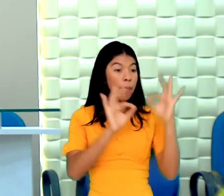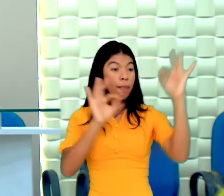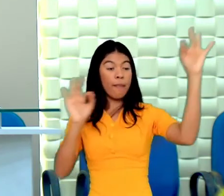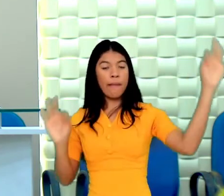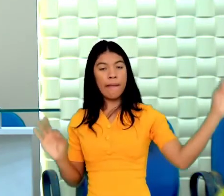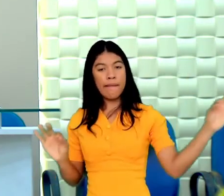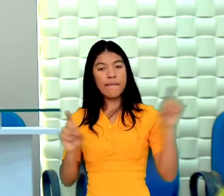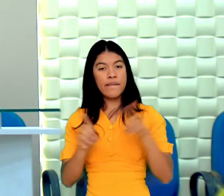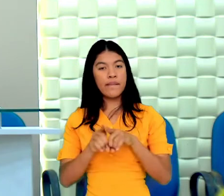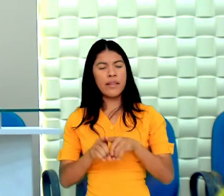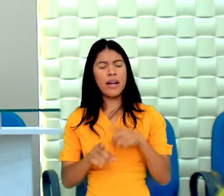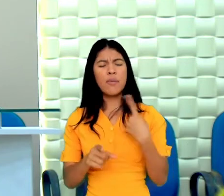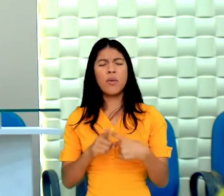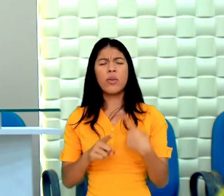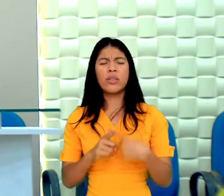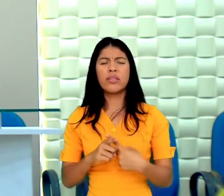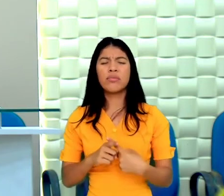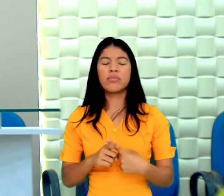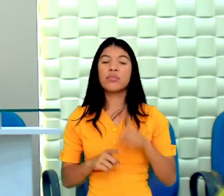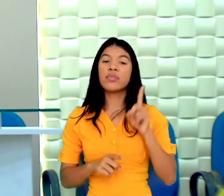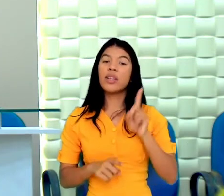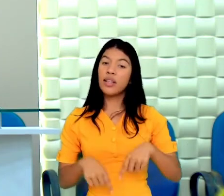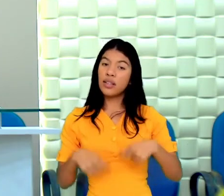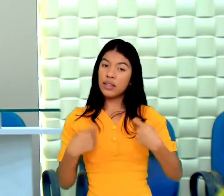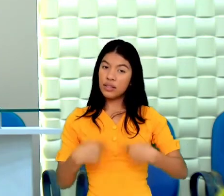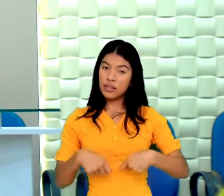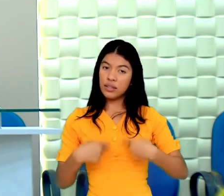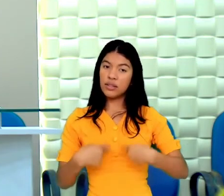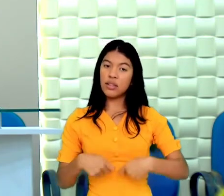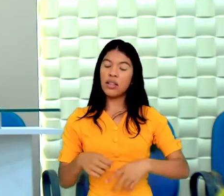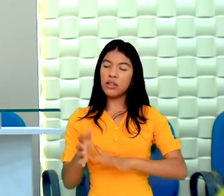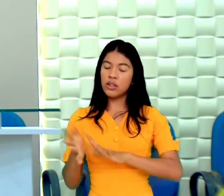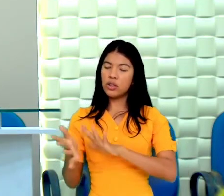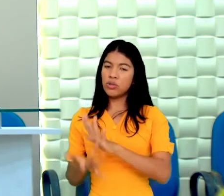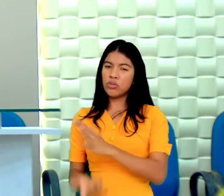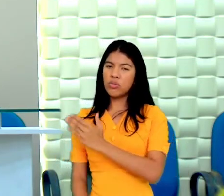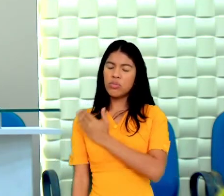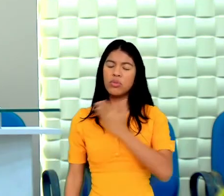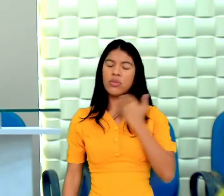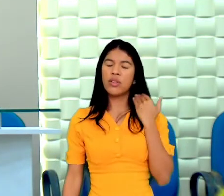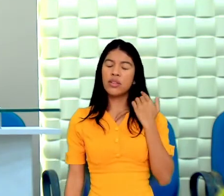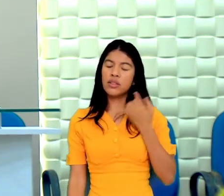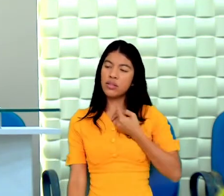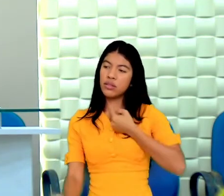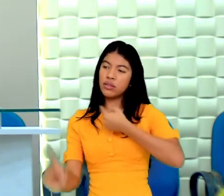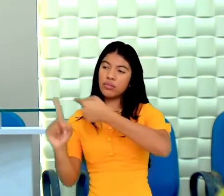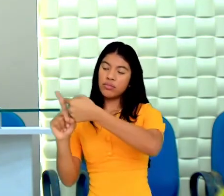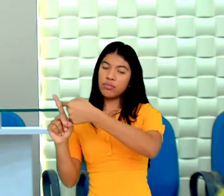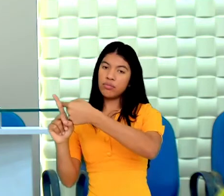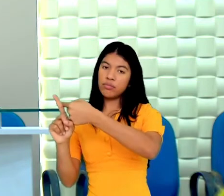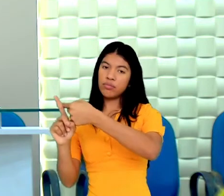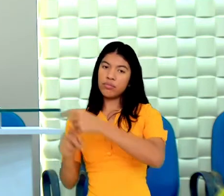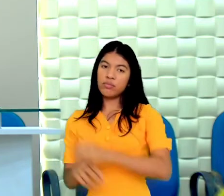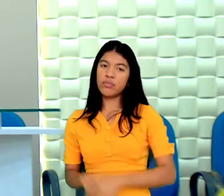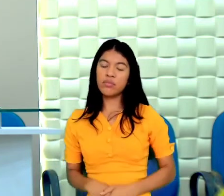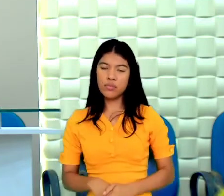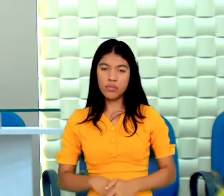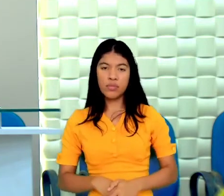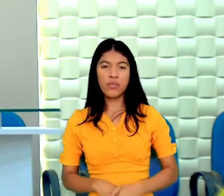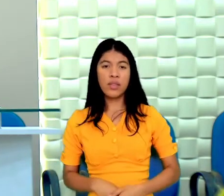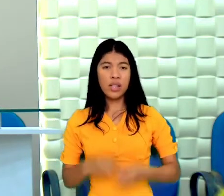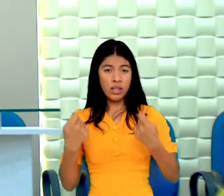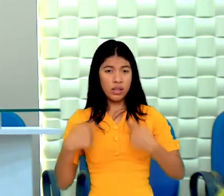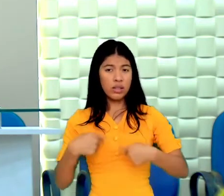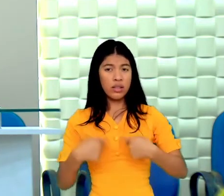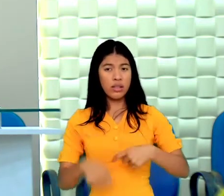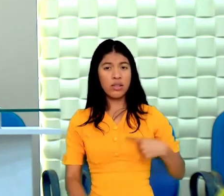Por quê? Porque era necessário que Ele fosse ao Calvário, mas a necessidade, repito, não era dele, a